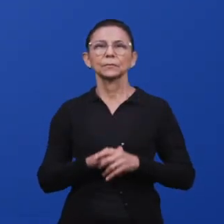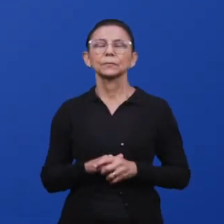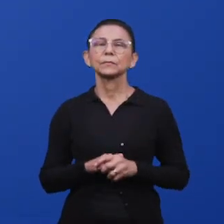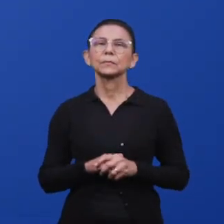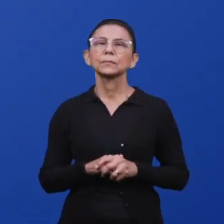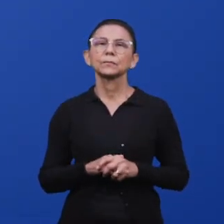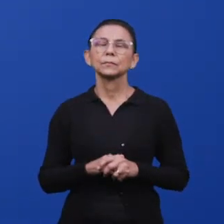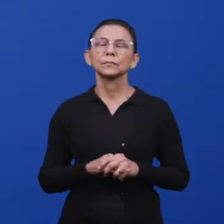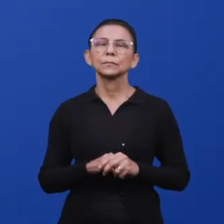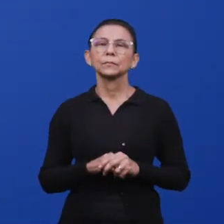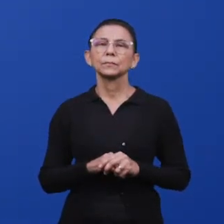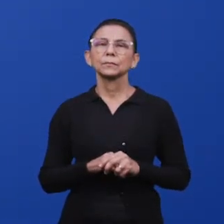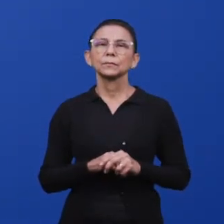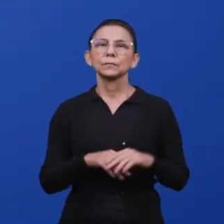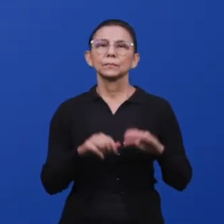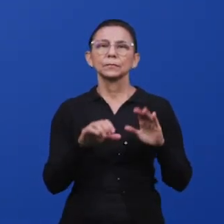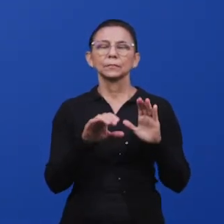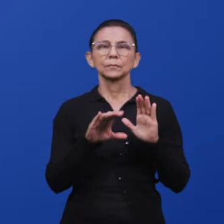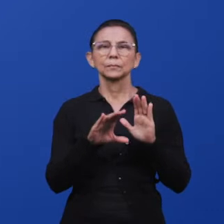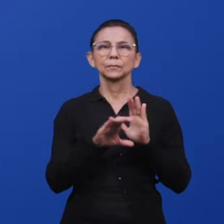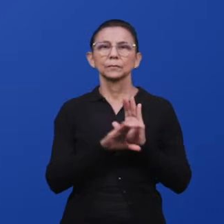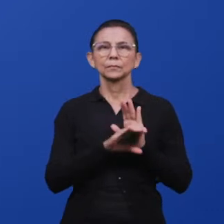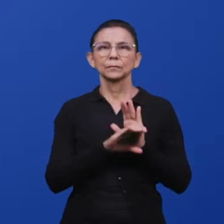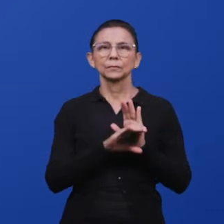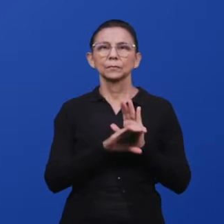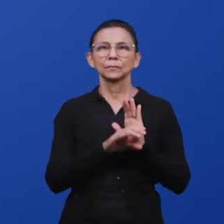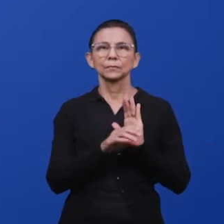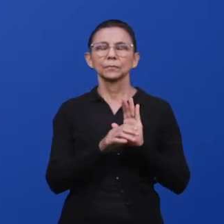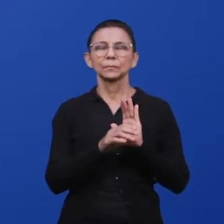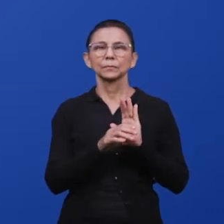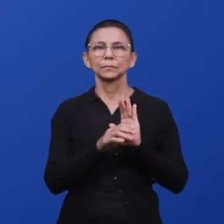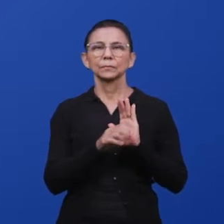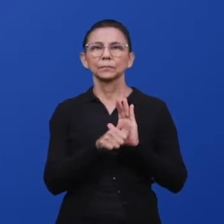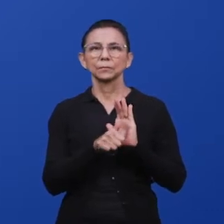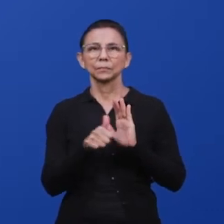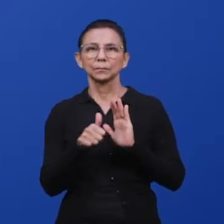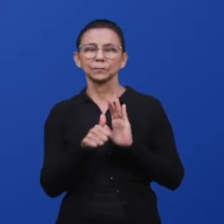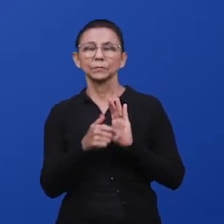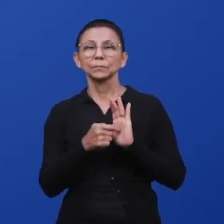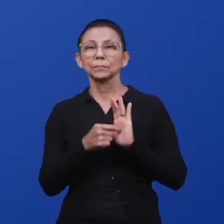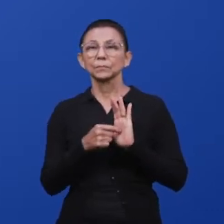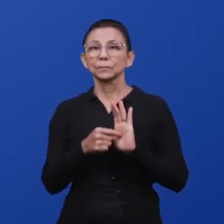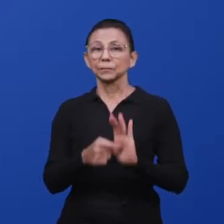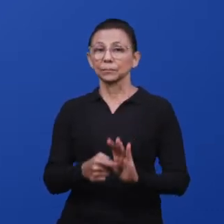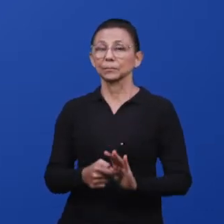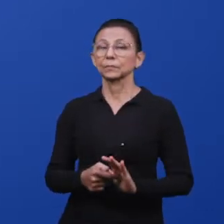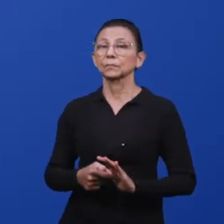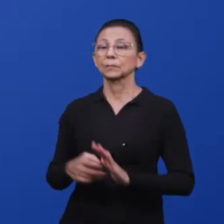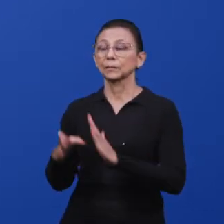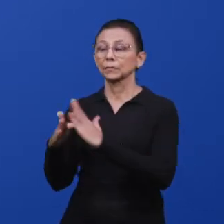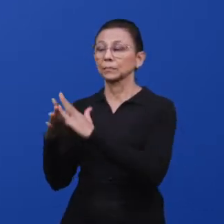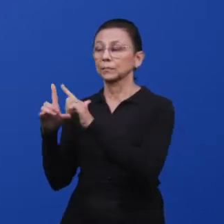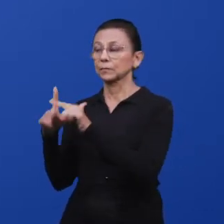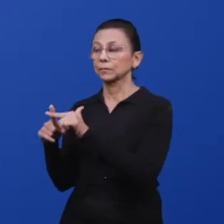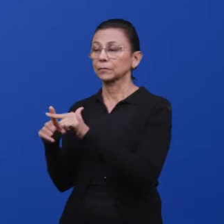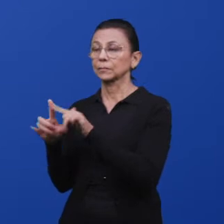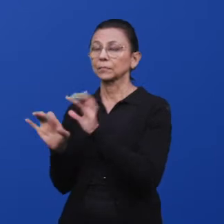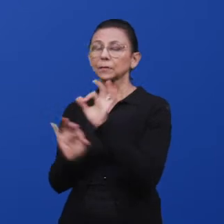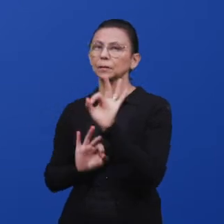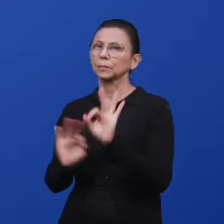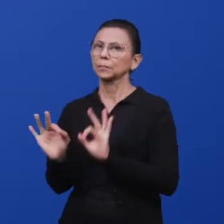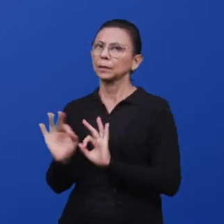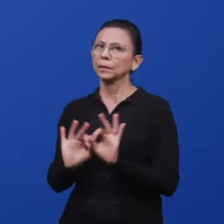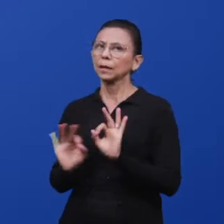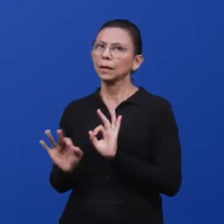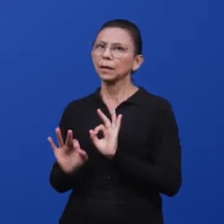Êxodo, capítulo 12, verso 11, a orientação para a igreja é estar com os lombos cingidos e